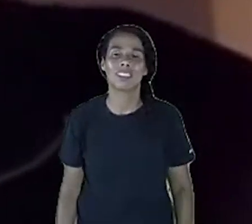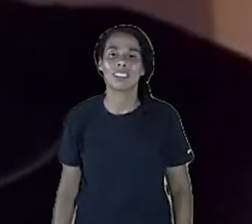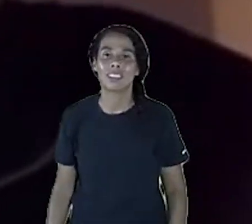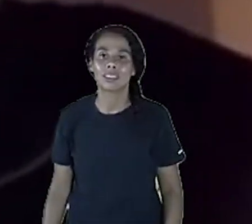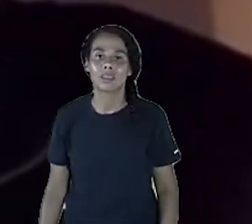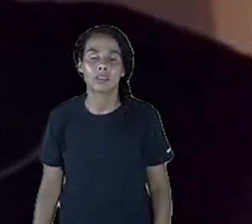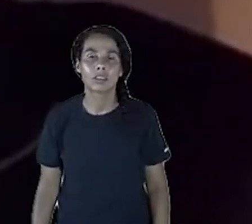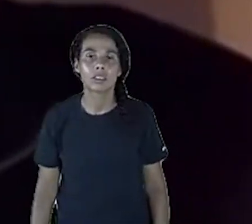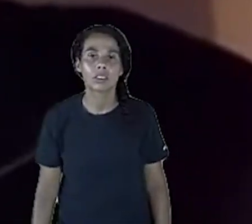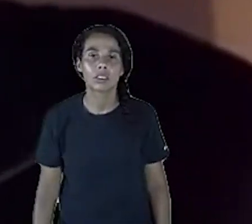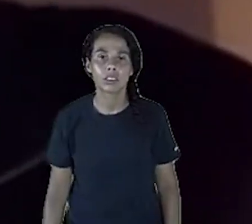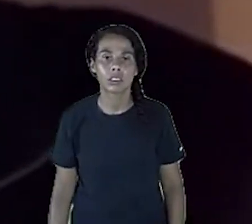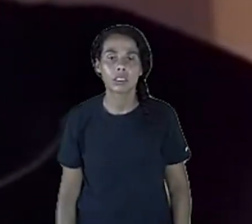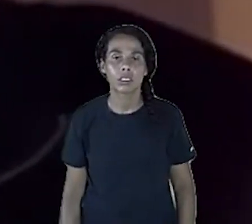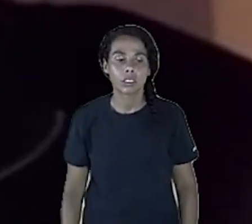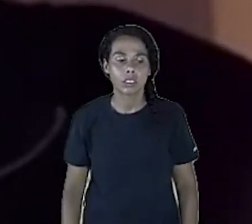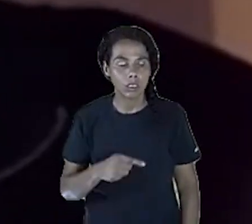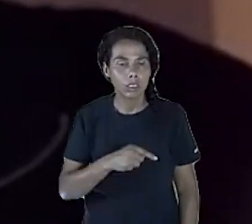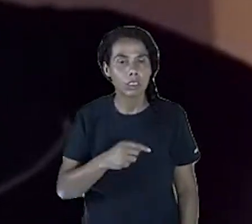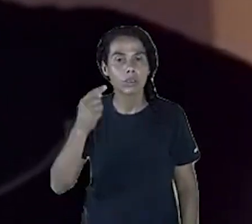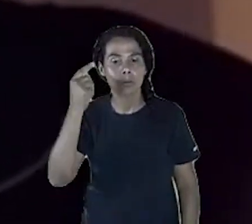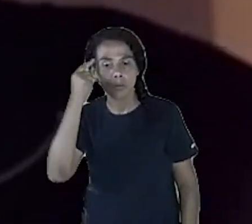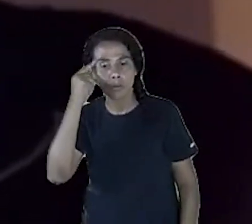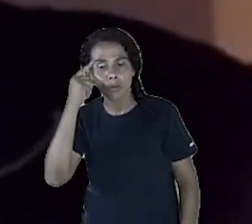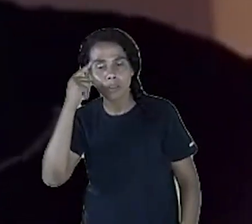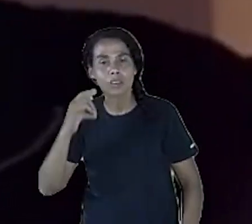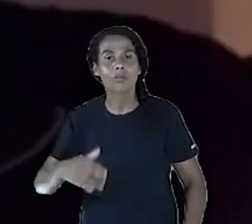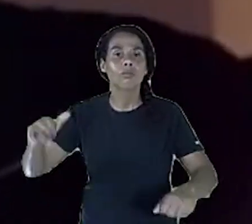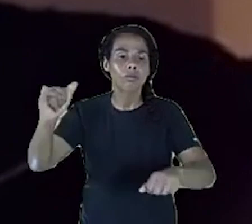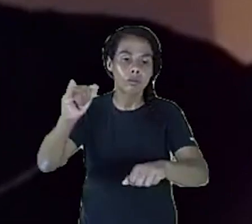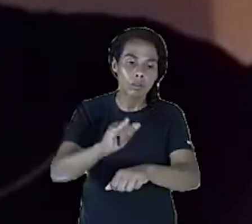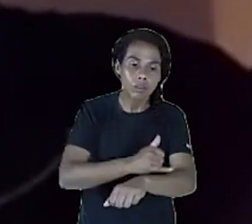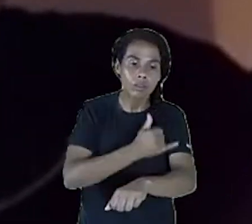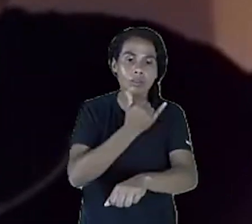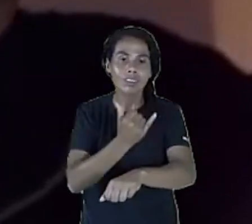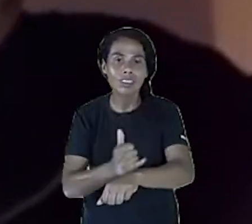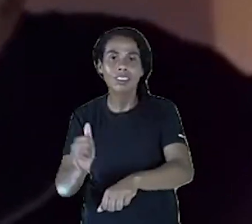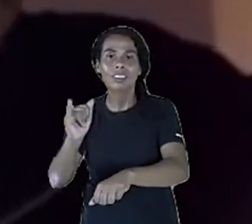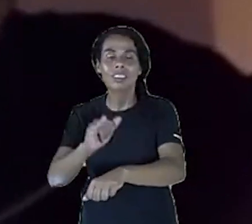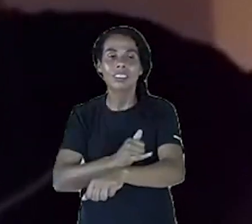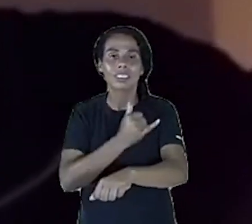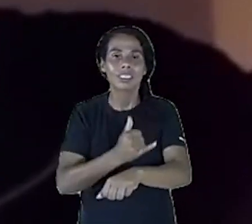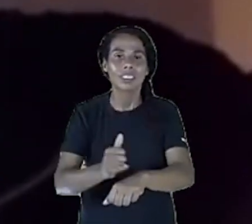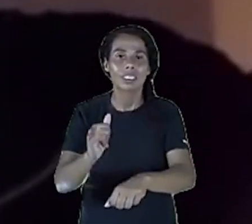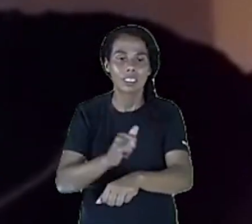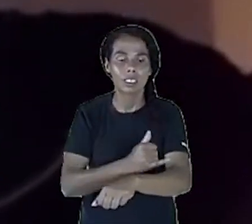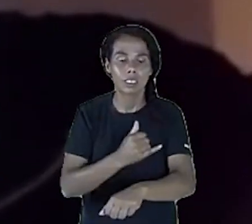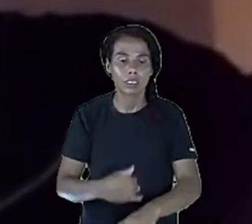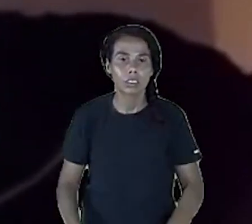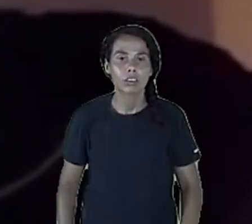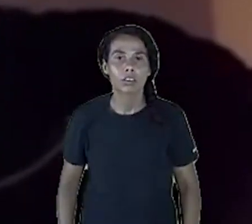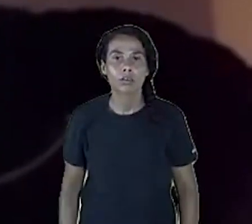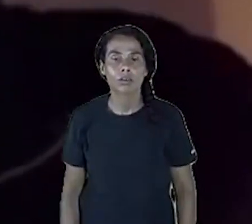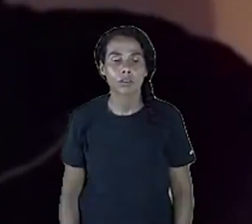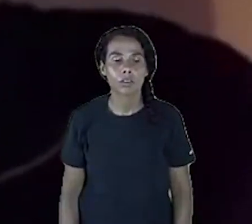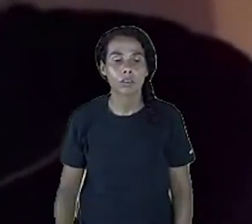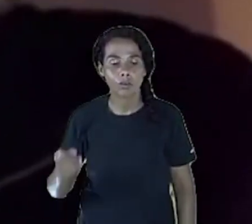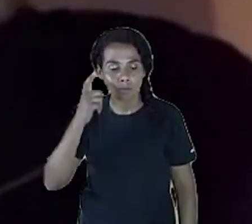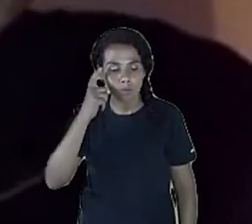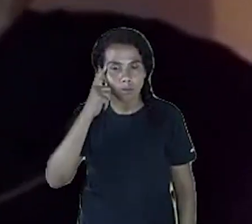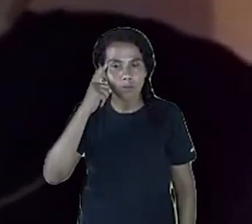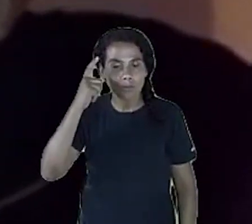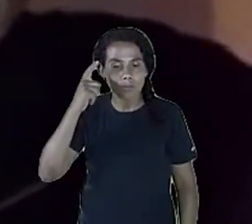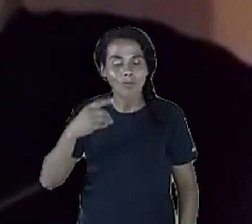foi se dando, foi se adensando, foi se tornando uma exigência cada vez maior. E eu